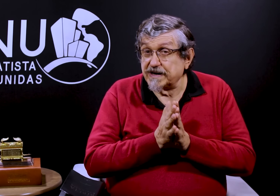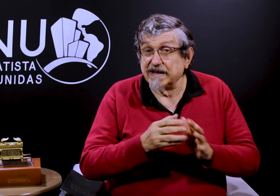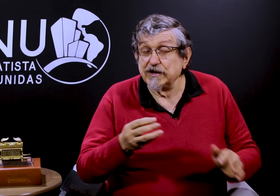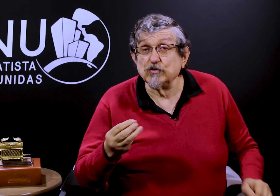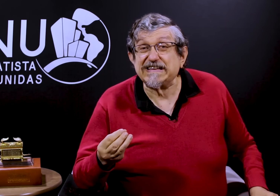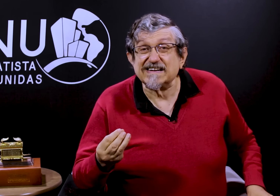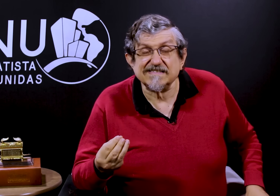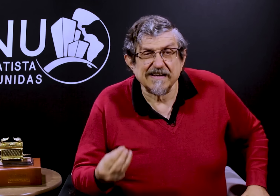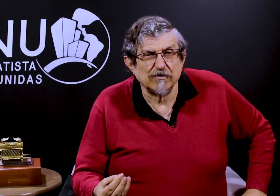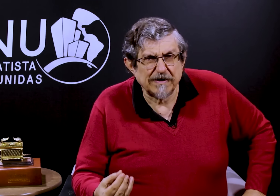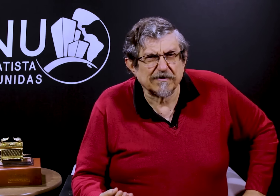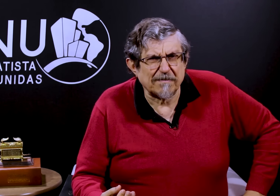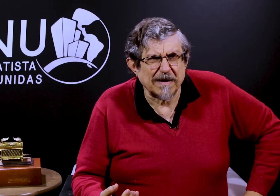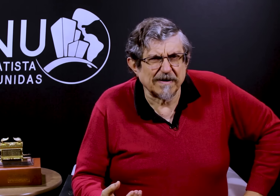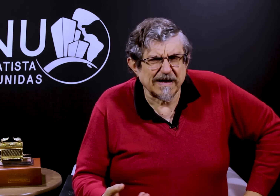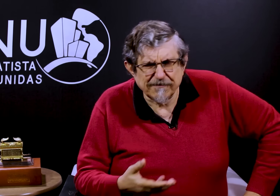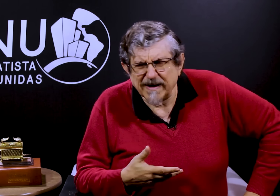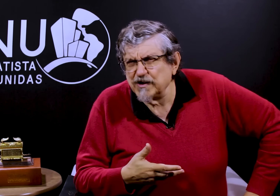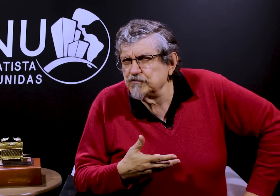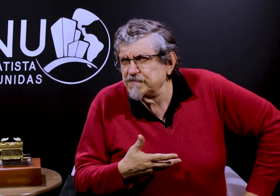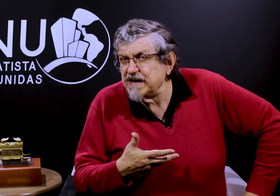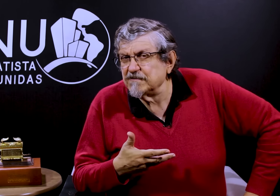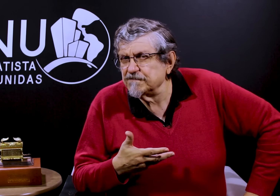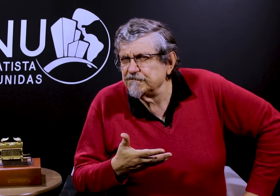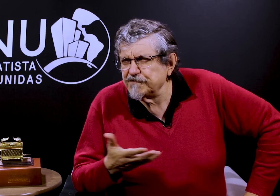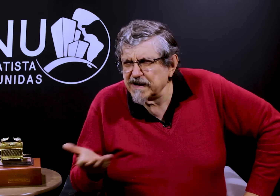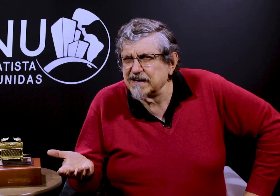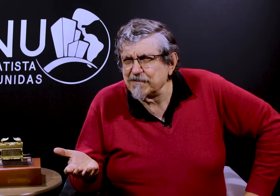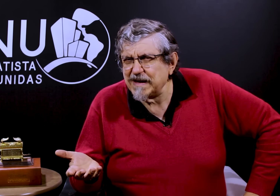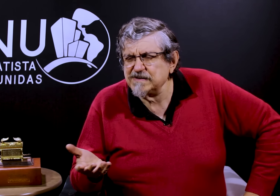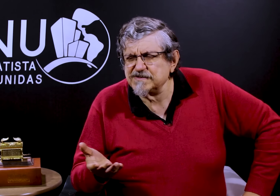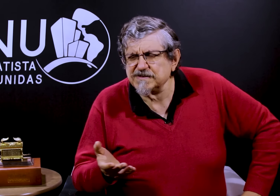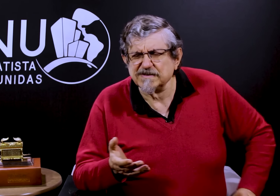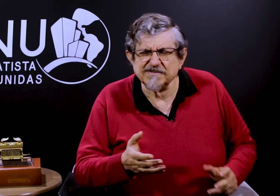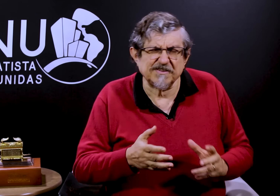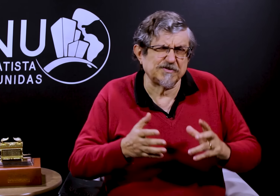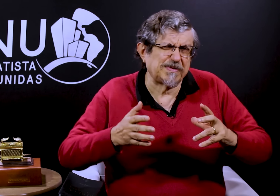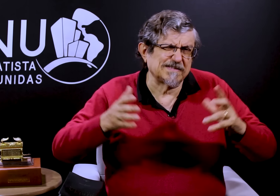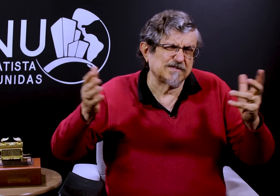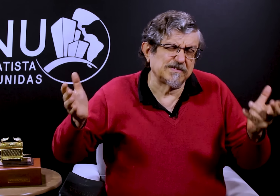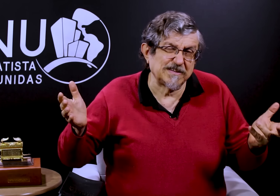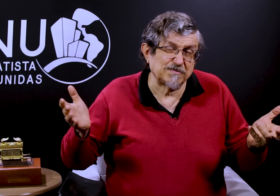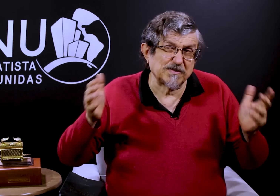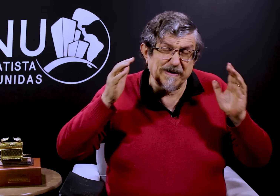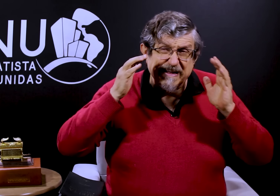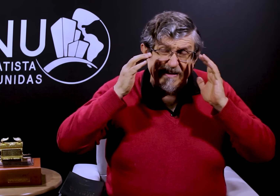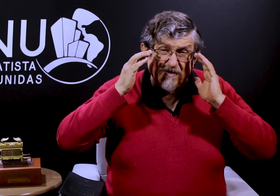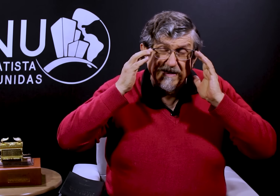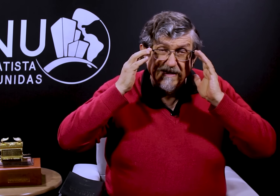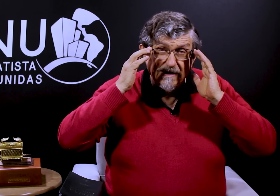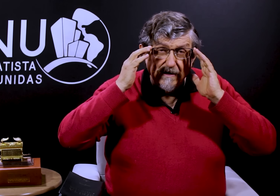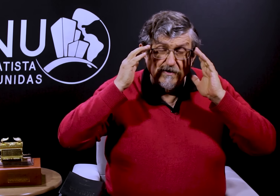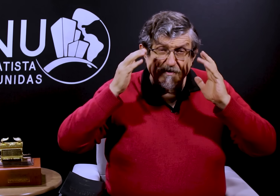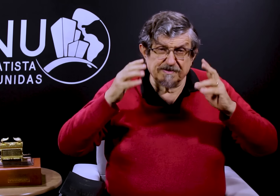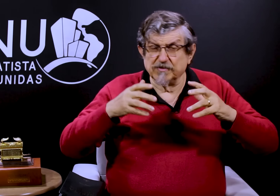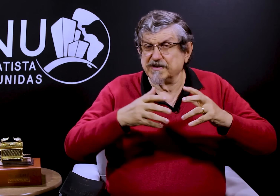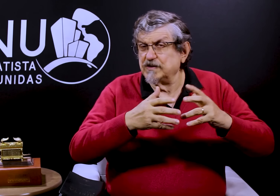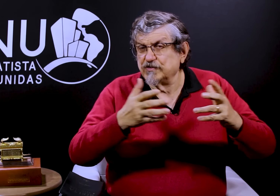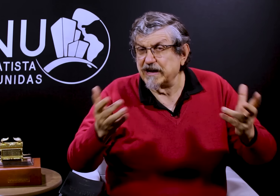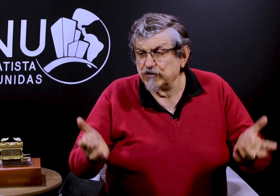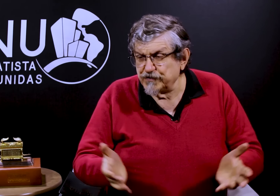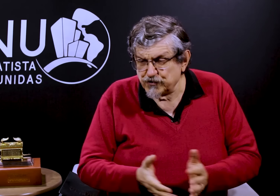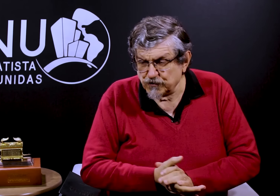encontrar aqui no Tero o livro da Bíblia aí falando bem francamente a gente pensa o seguinte mas espera aí ó nós